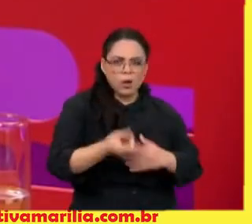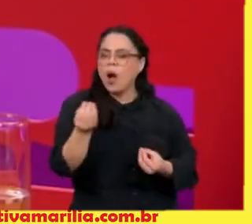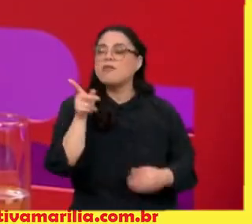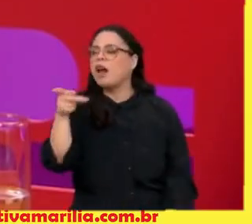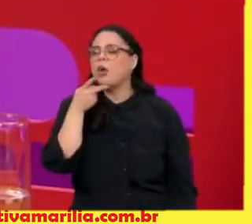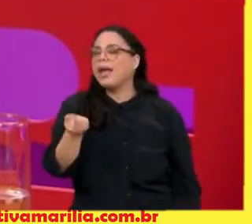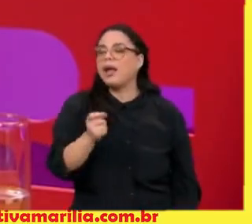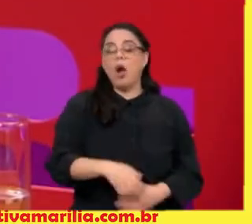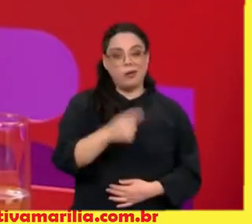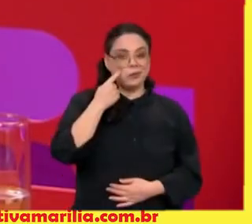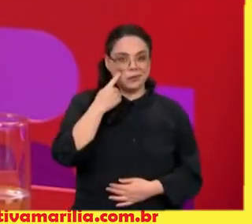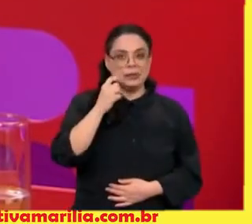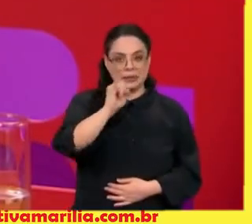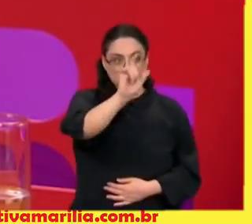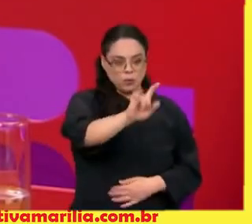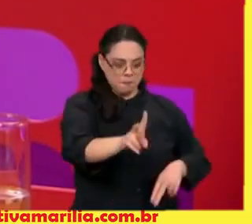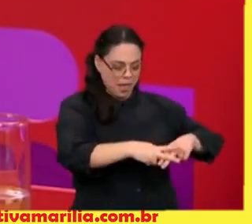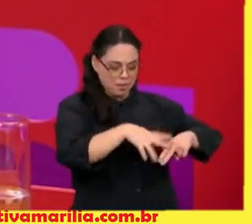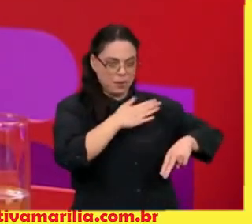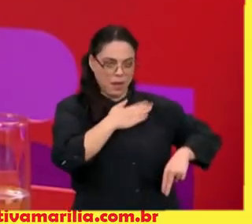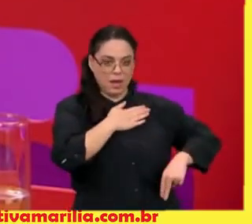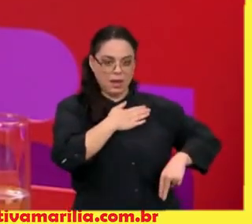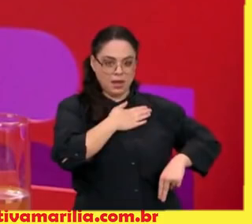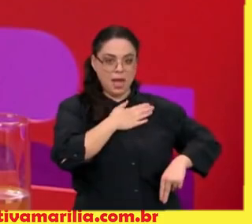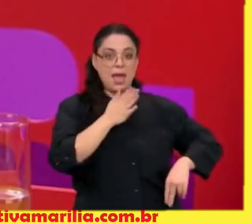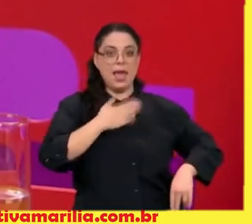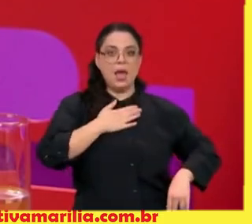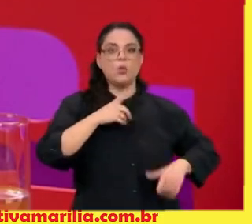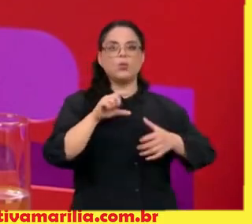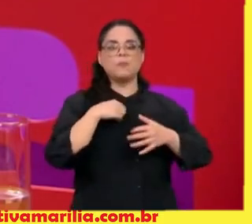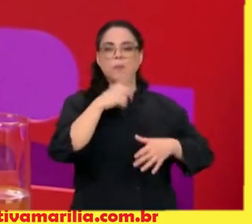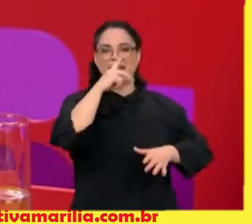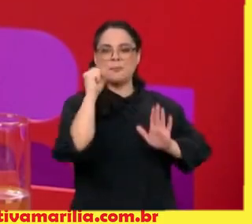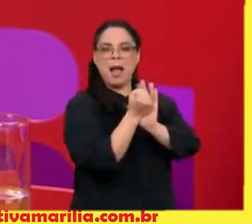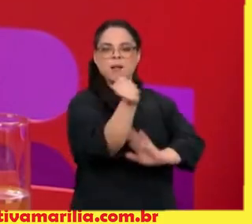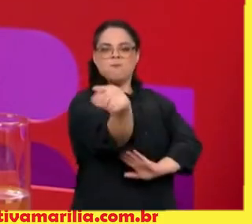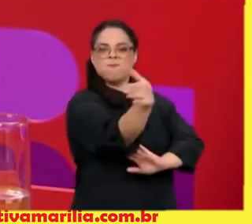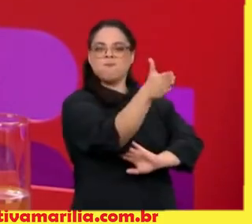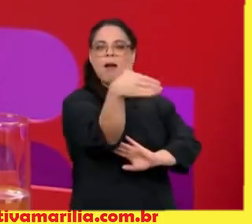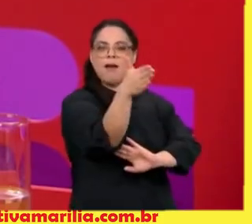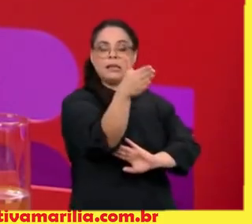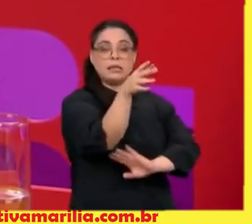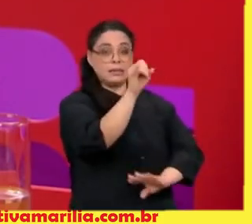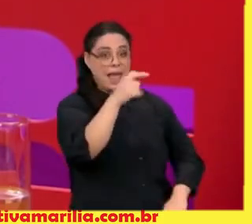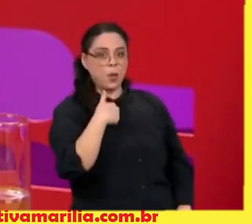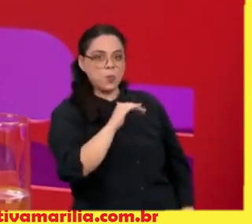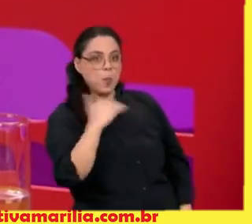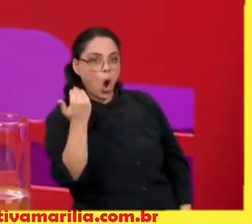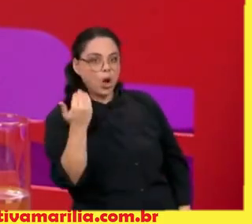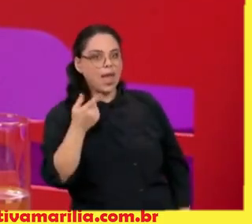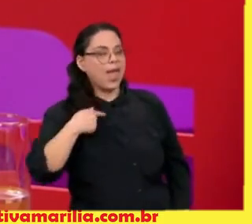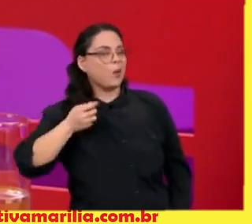assim, se me prenderem, eu viro mártir. Se me matarem, eu viro herói. Se me soltarem,